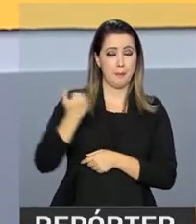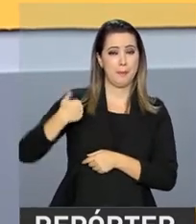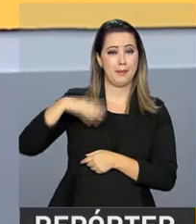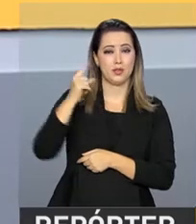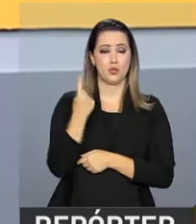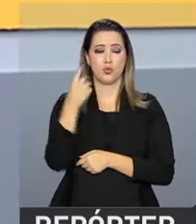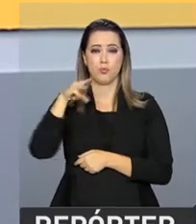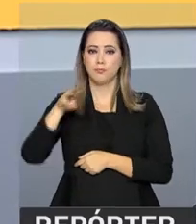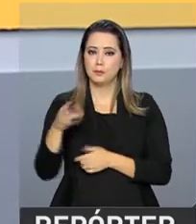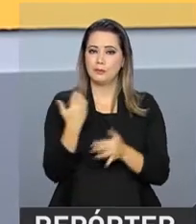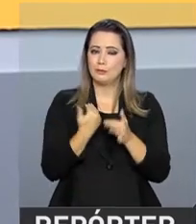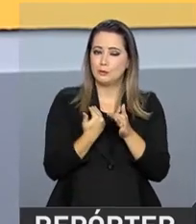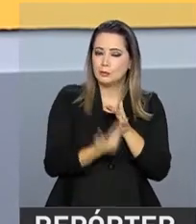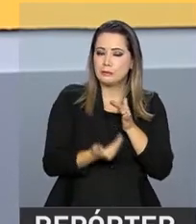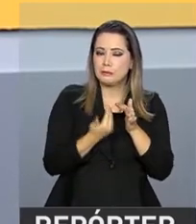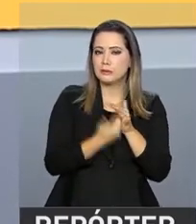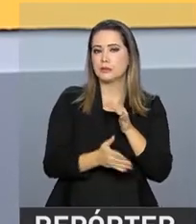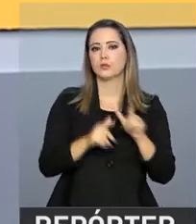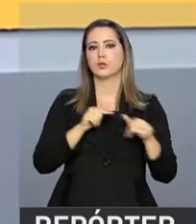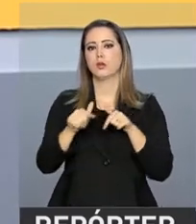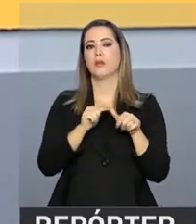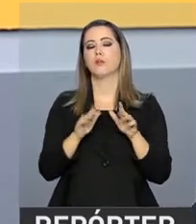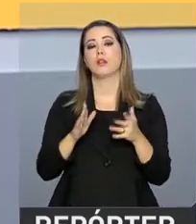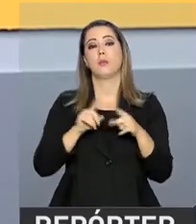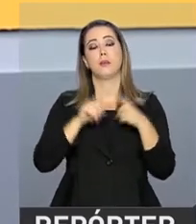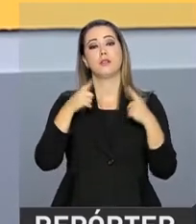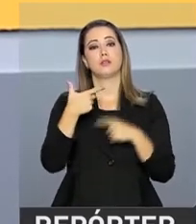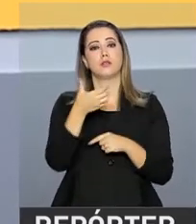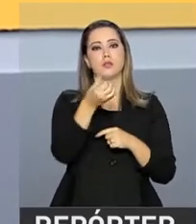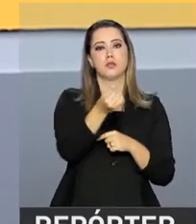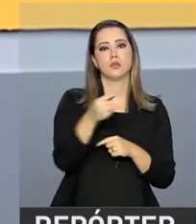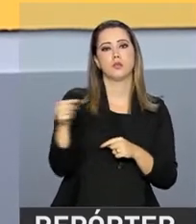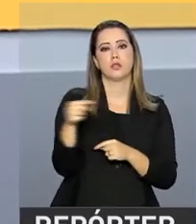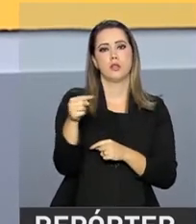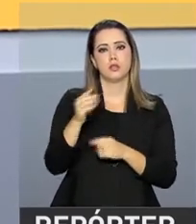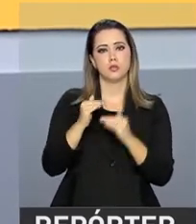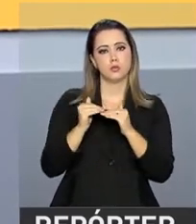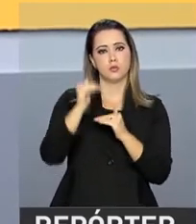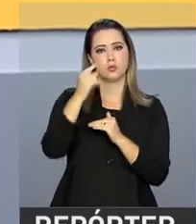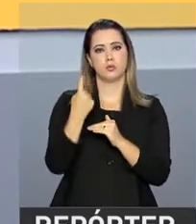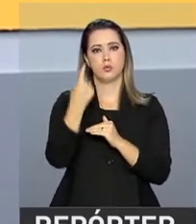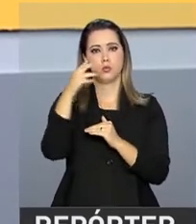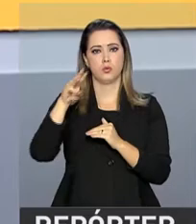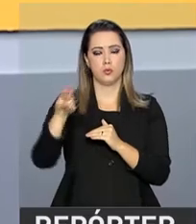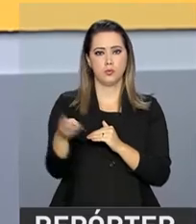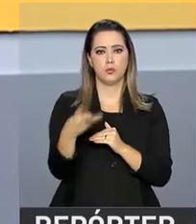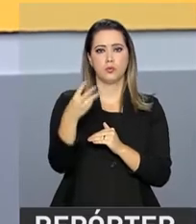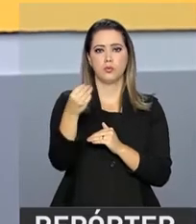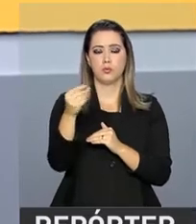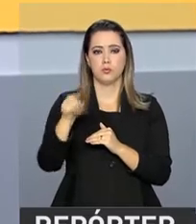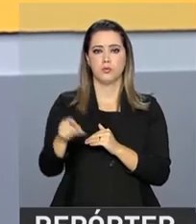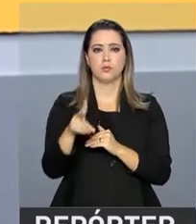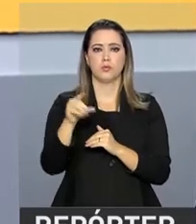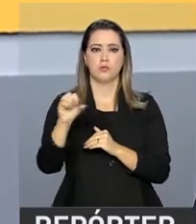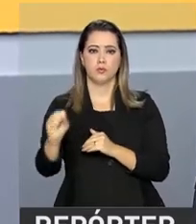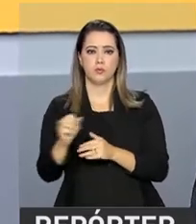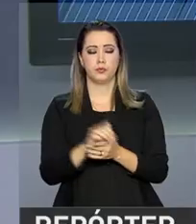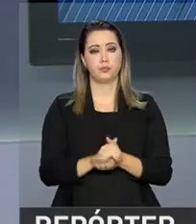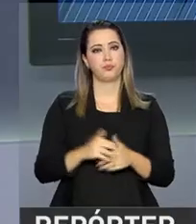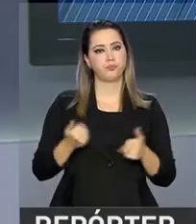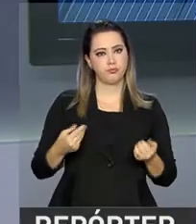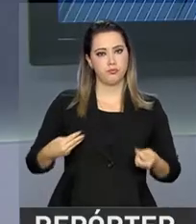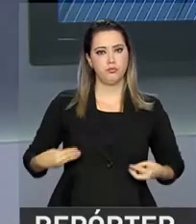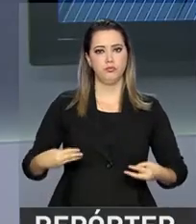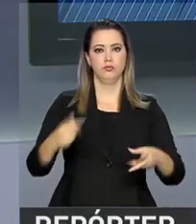milhão e quinhentos mil postos já em 2016 o saldo negativo foi superior a um milhão e 300 mil vagas o